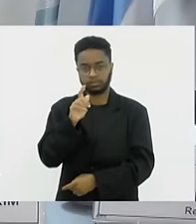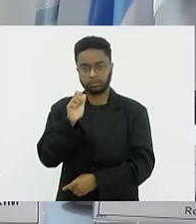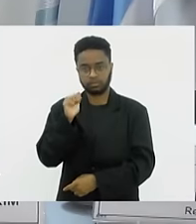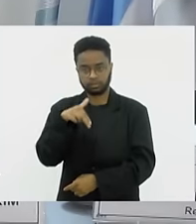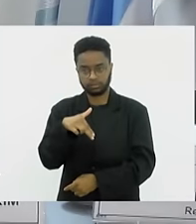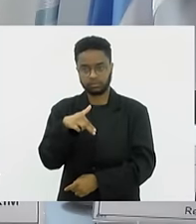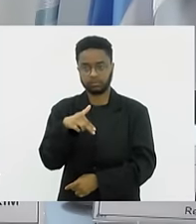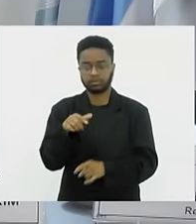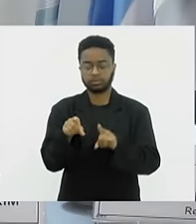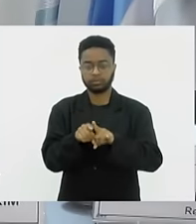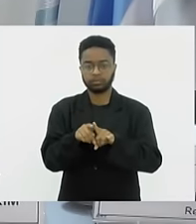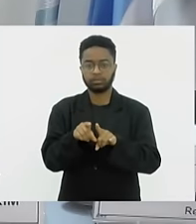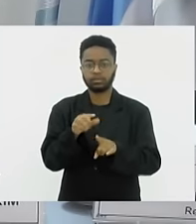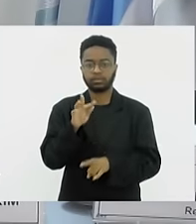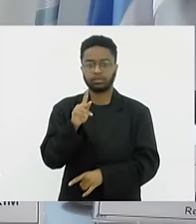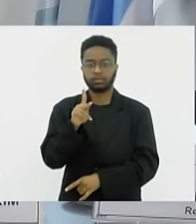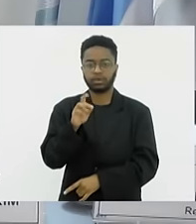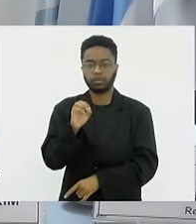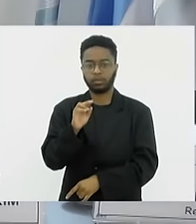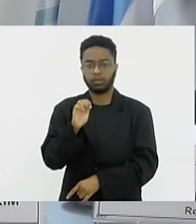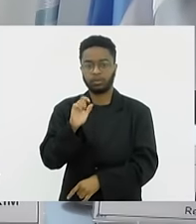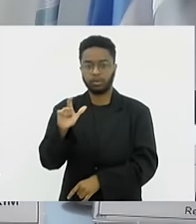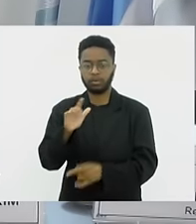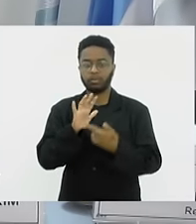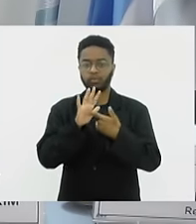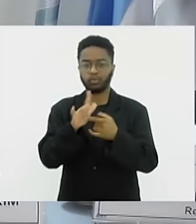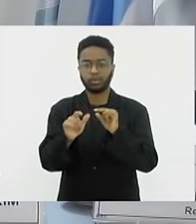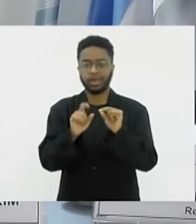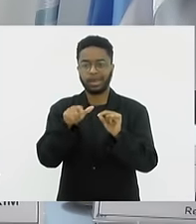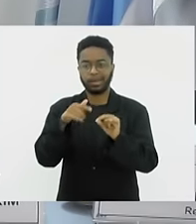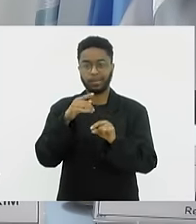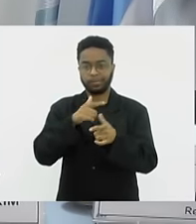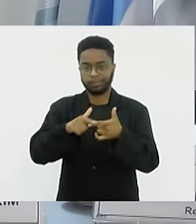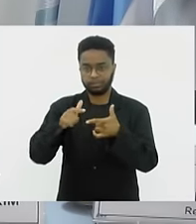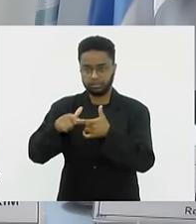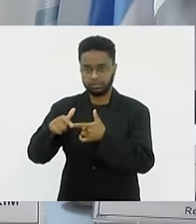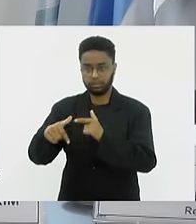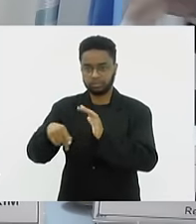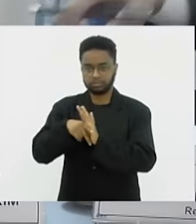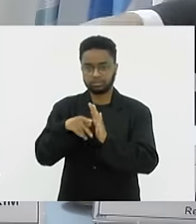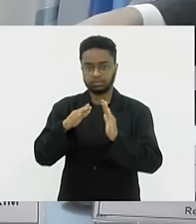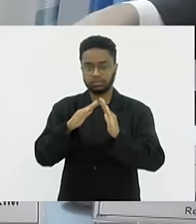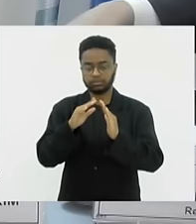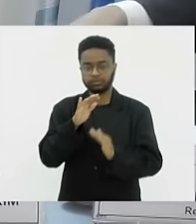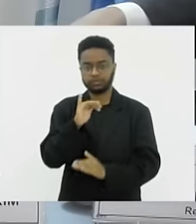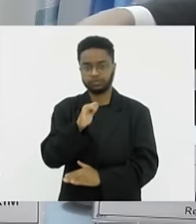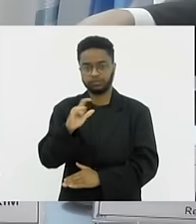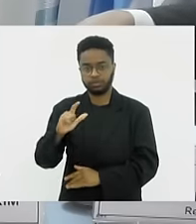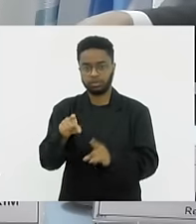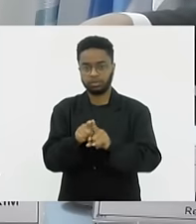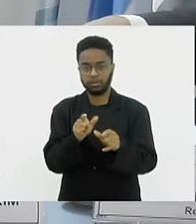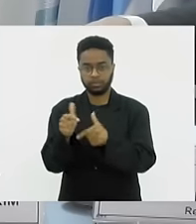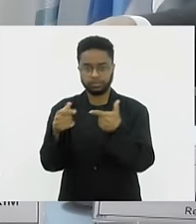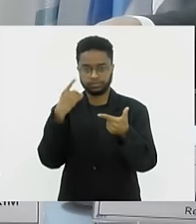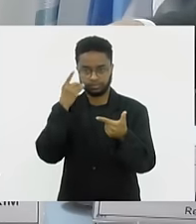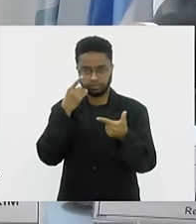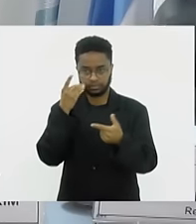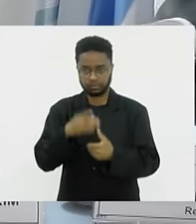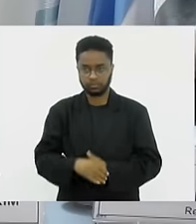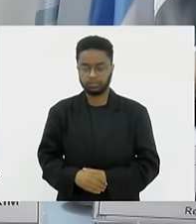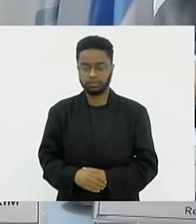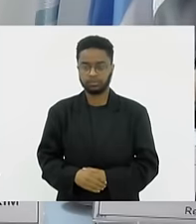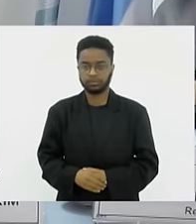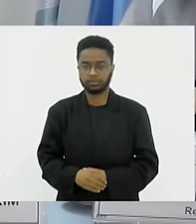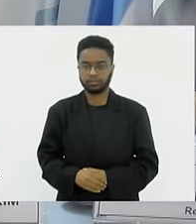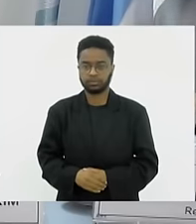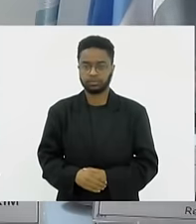Obel já disseram que é o cerne do problema, e aí me dirijo especialmente à Casa Civil, aos demais deputados, demais colegas aqui,